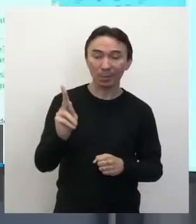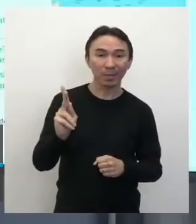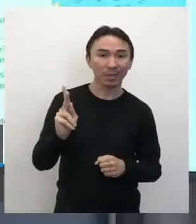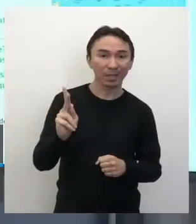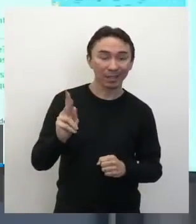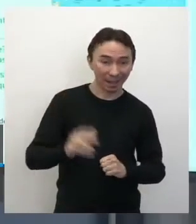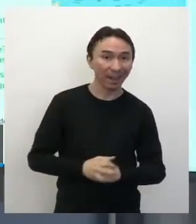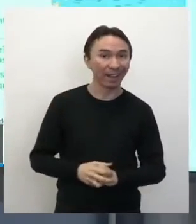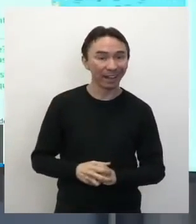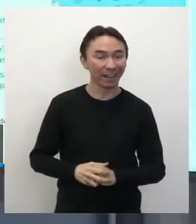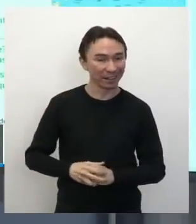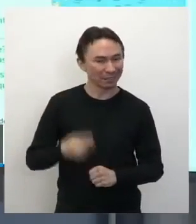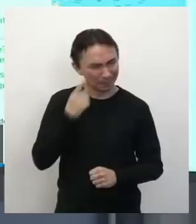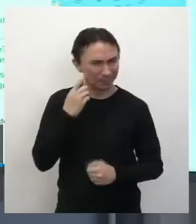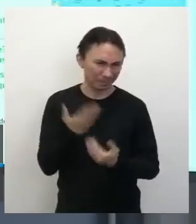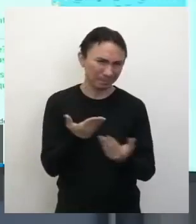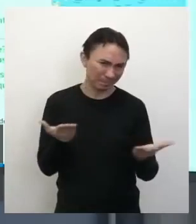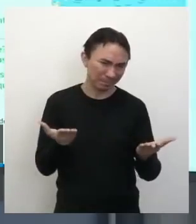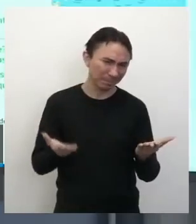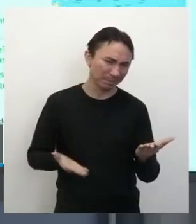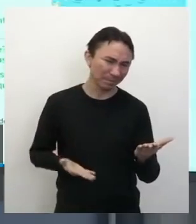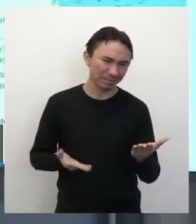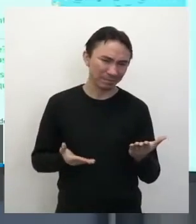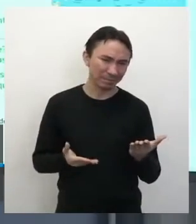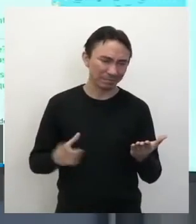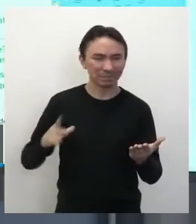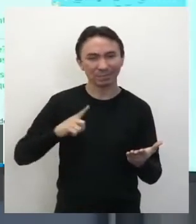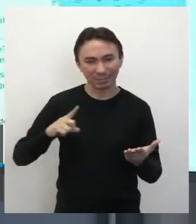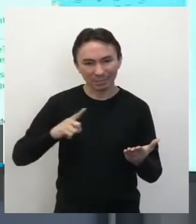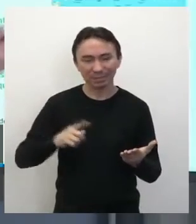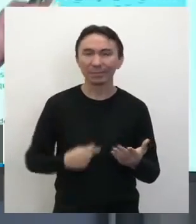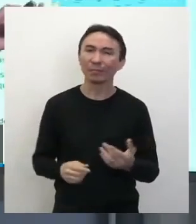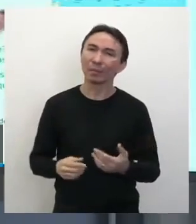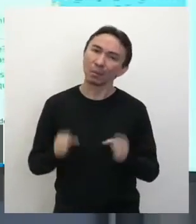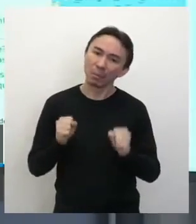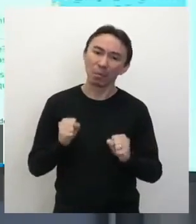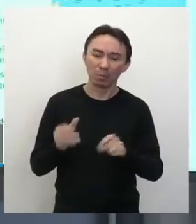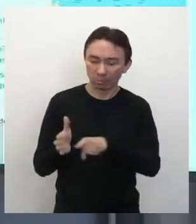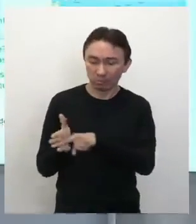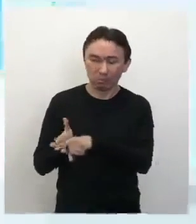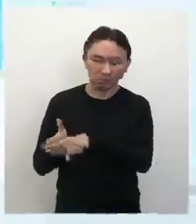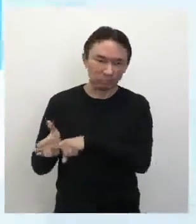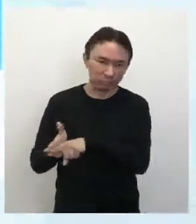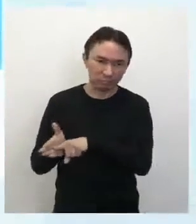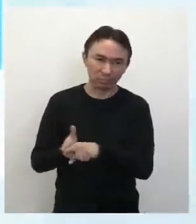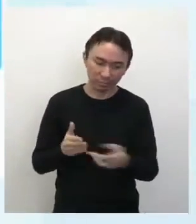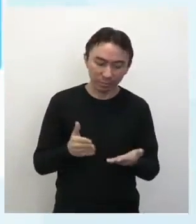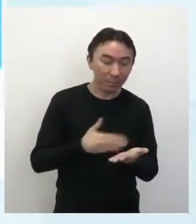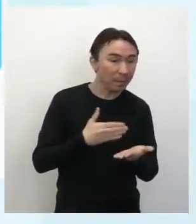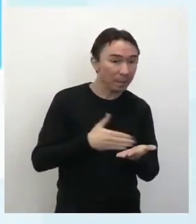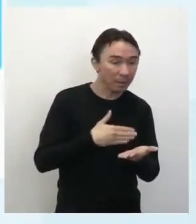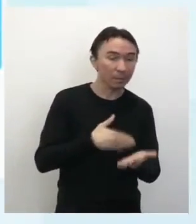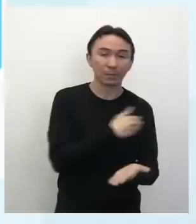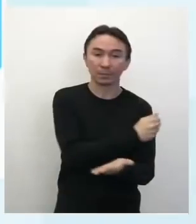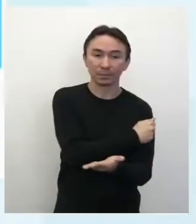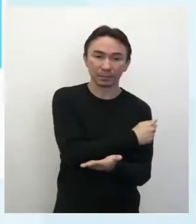Bom, então vocês aí, a gente pode trabalhar a questão de pesquisa, né? No caderno do aluno a gente tem lá na